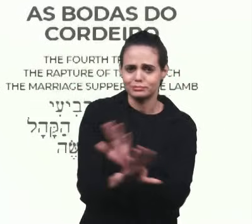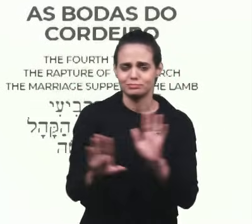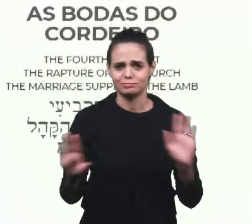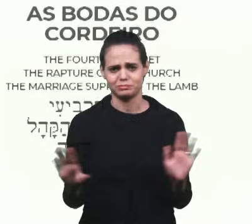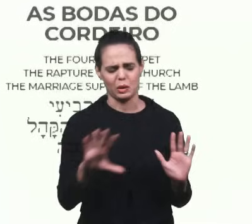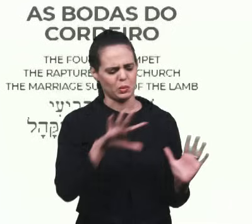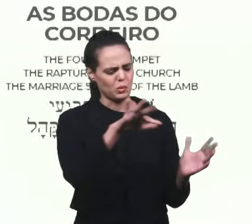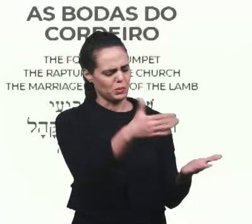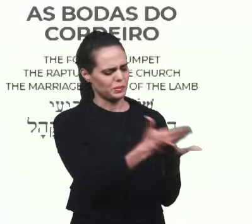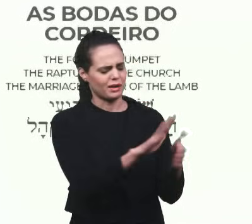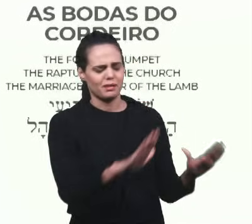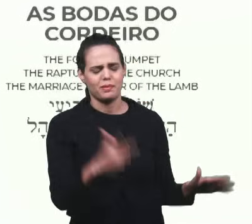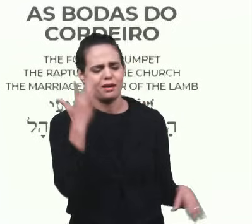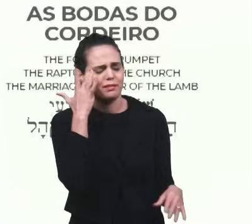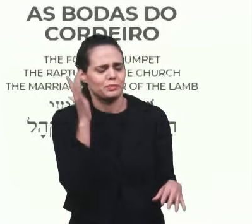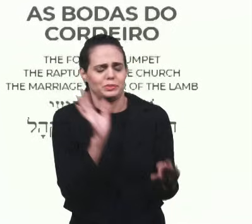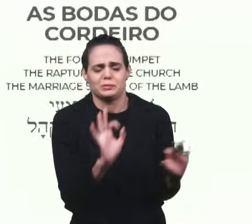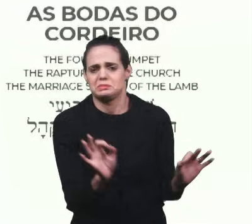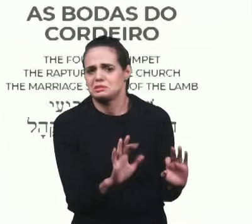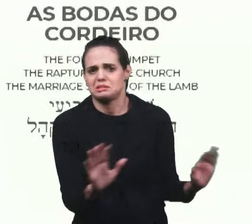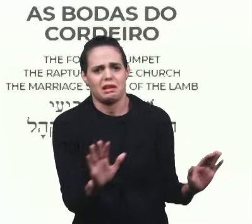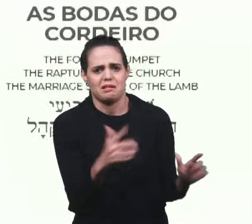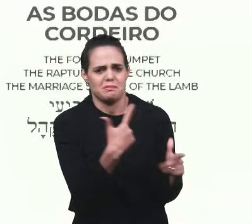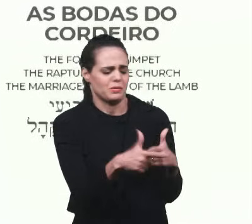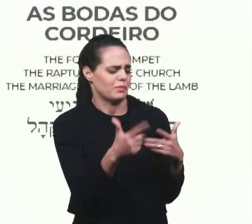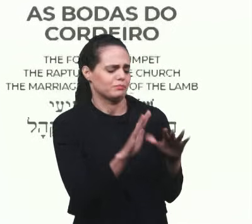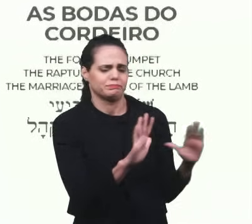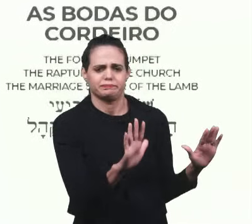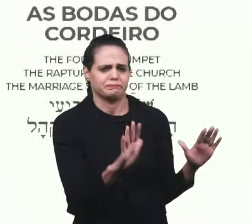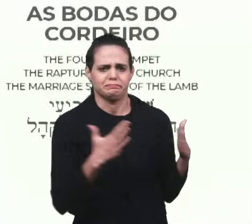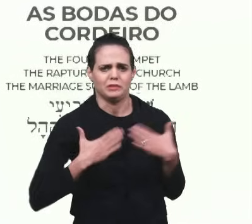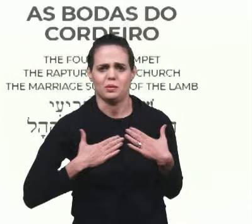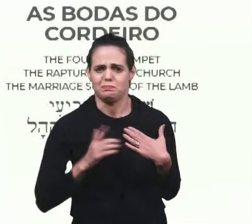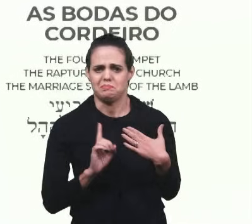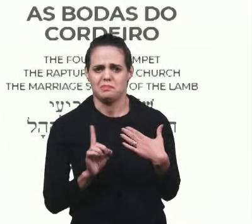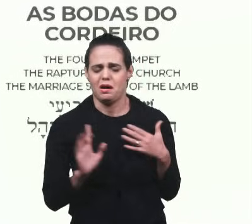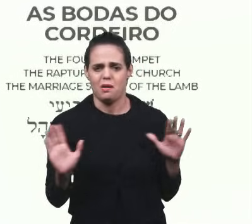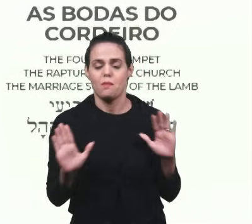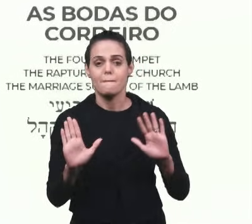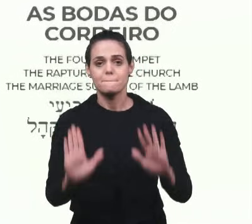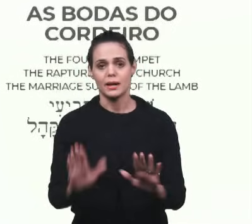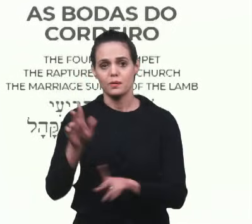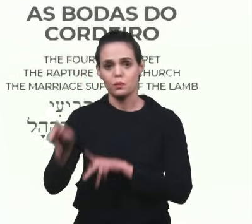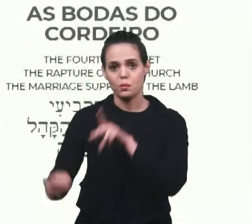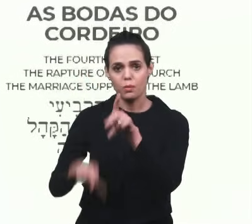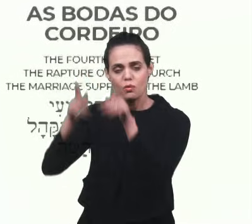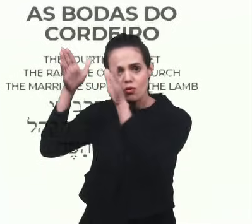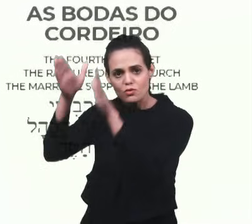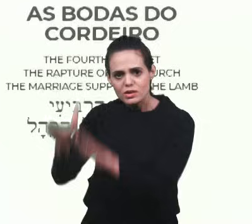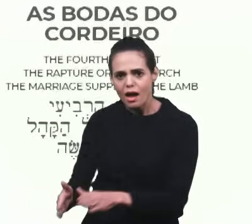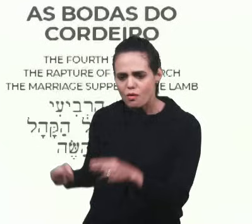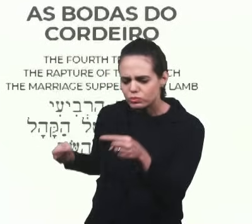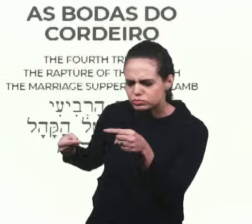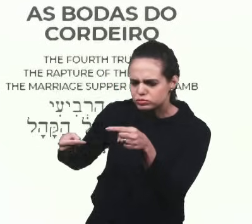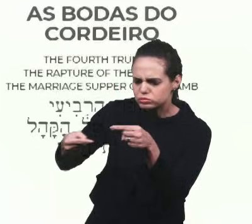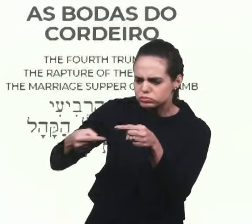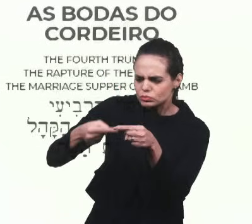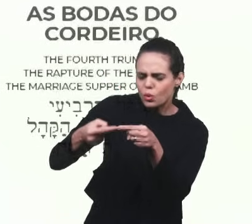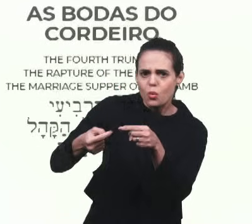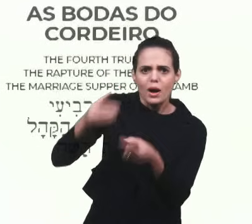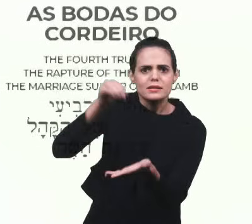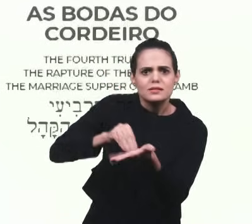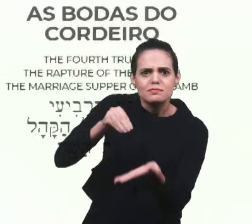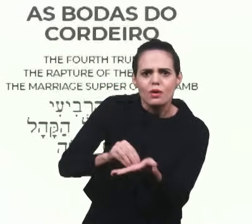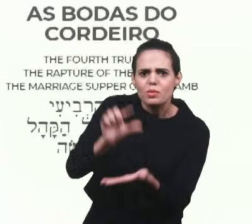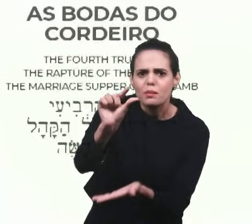Jesus vai buscar a igreja, tudo bem. Mas o tempo da igreja está se acabando. E é por isso que nós fomos chamados. Quando